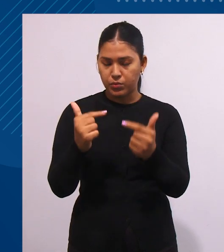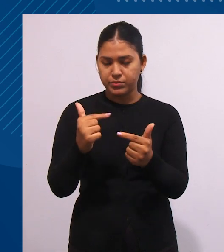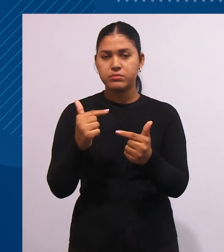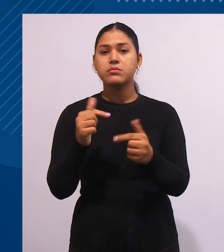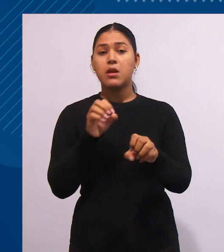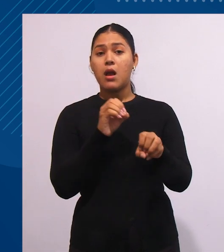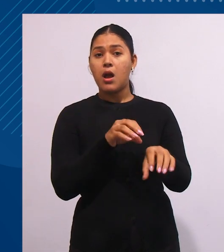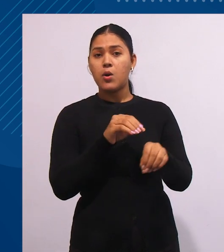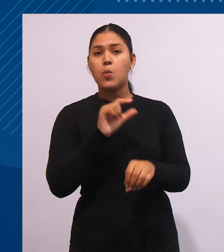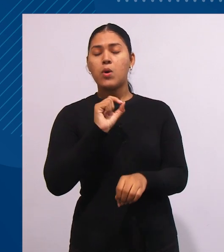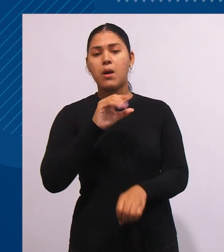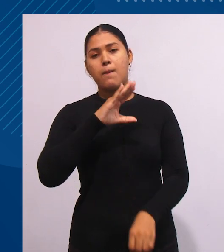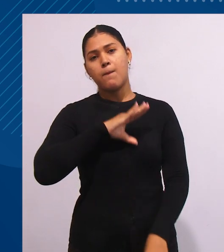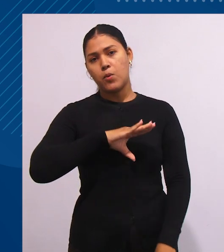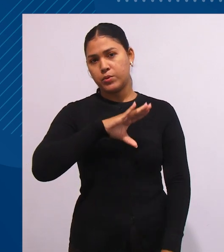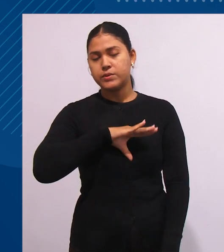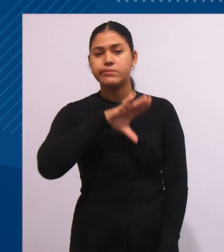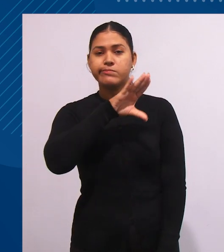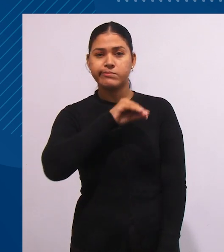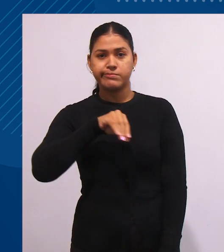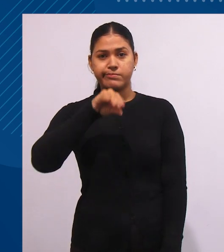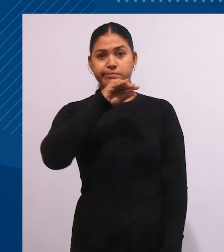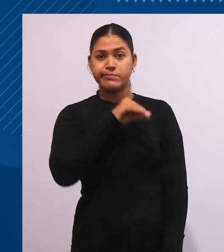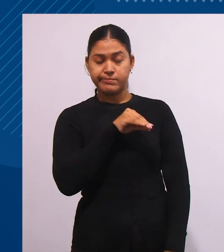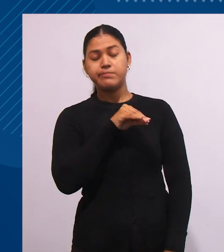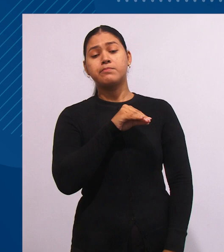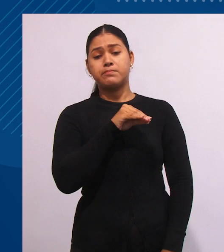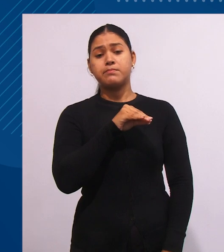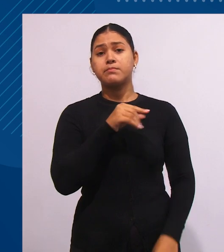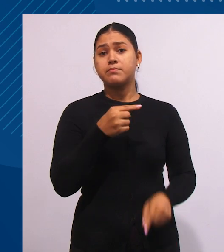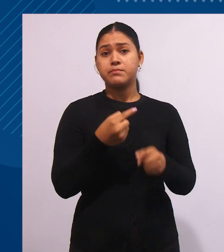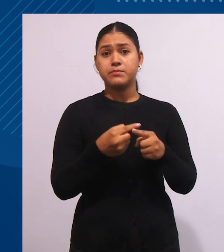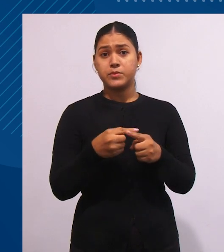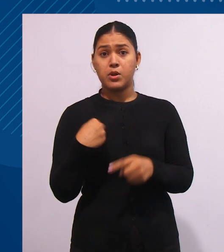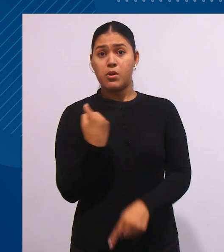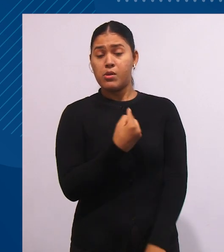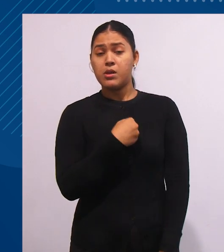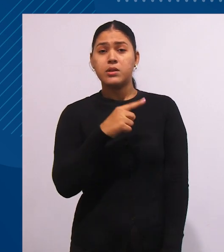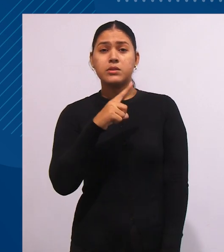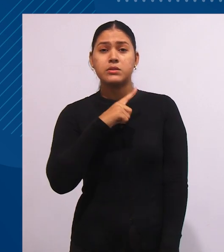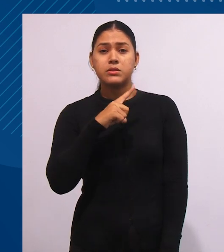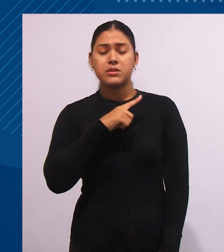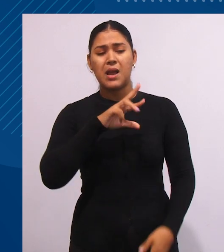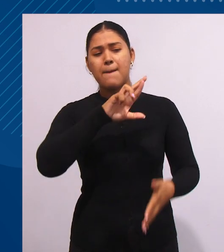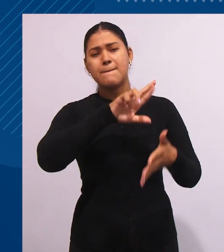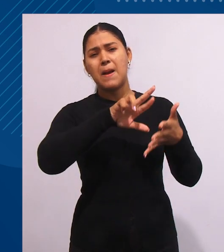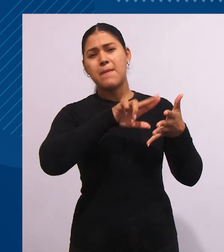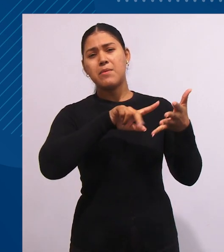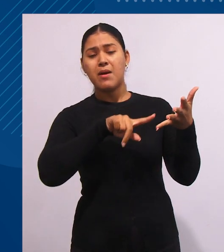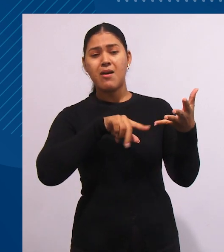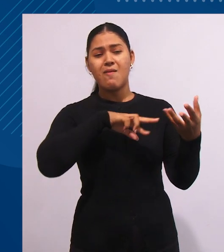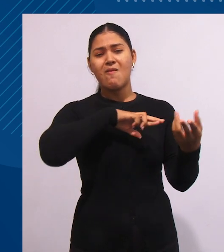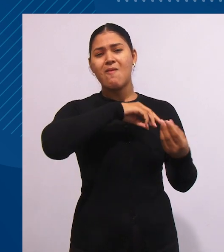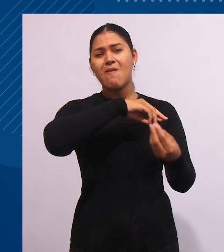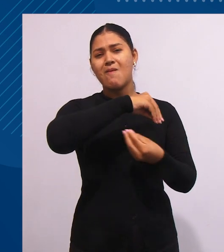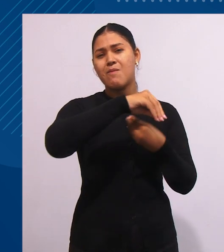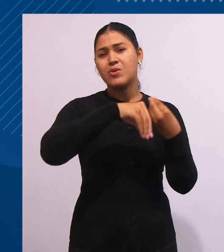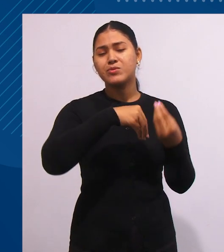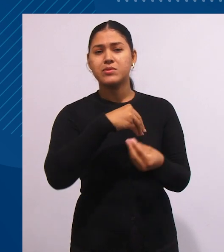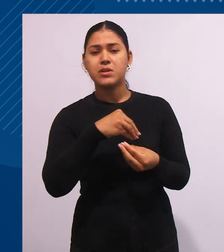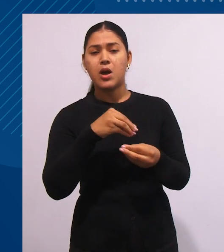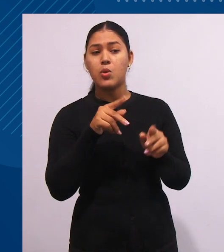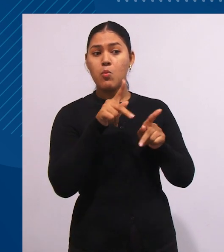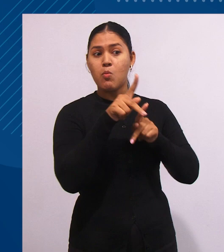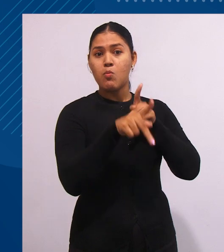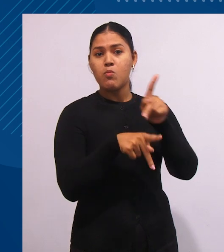elas ocorrem na língua portuguesa, mesmo porque nós temos uma diversidade muito grande de etnias, né? São mais de 30